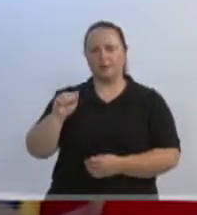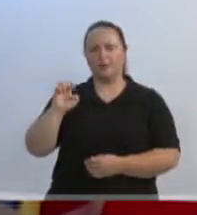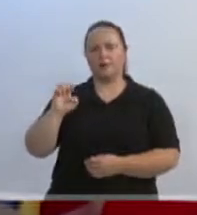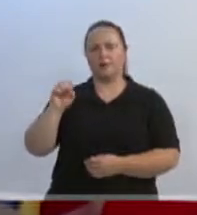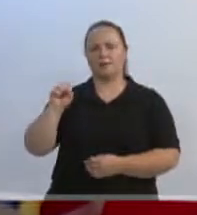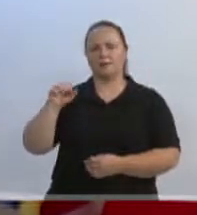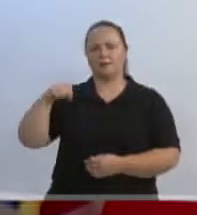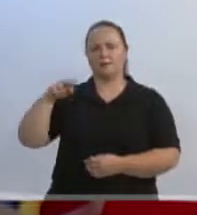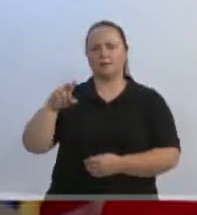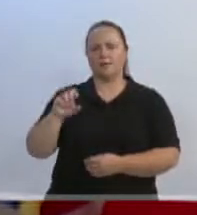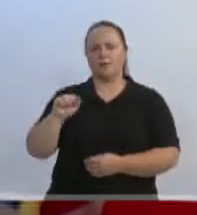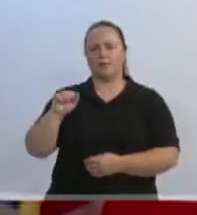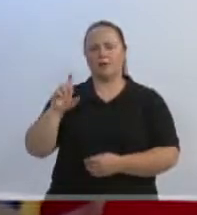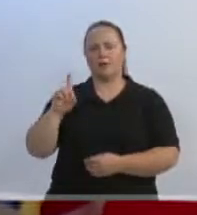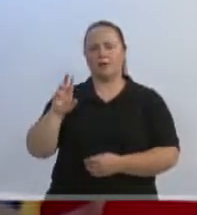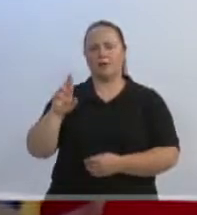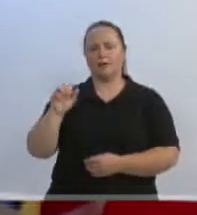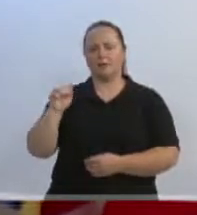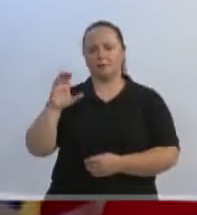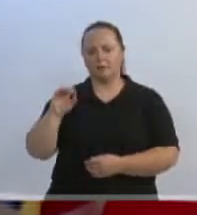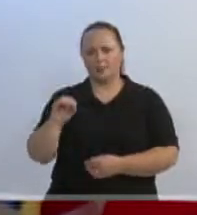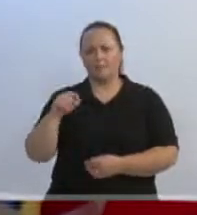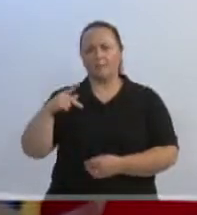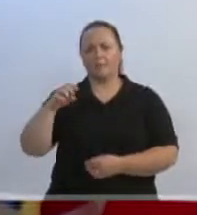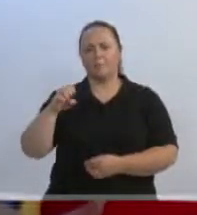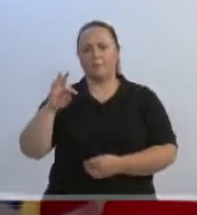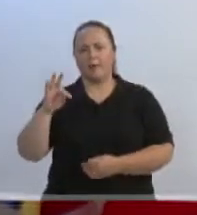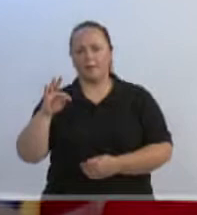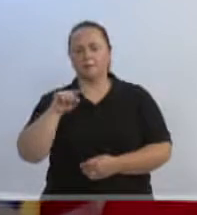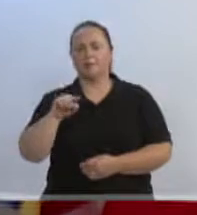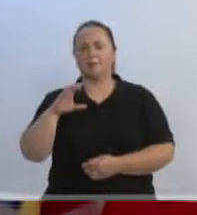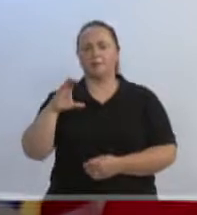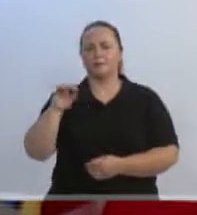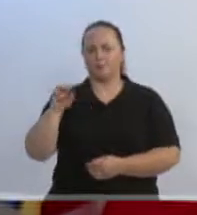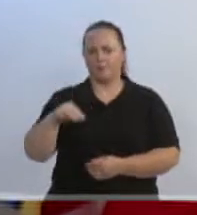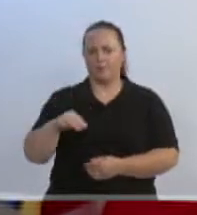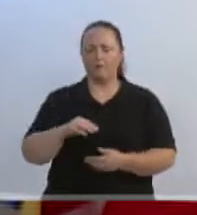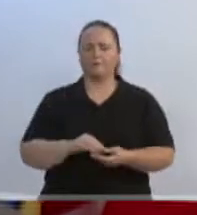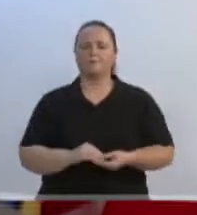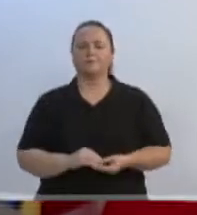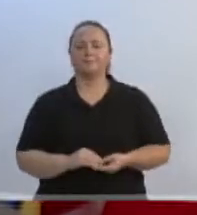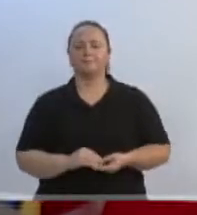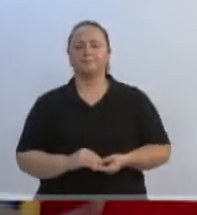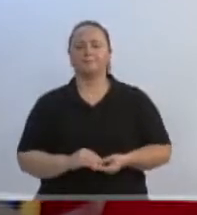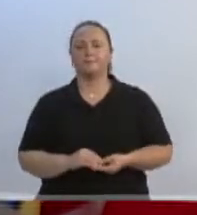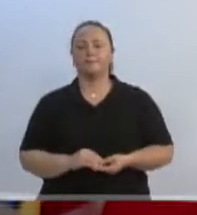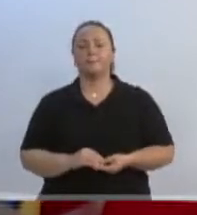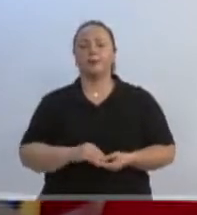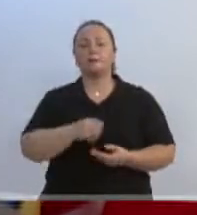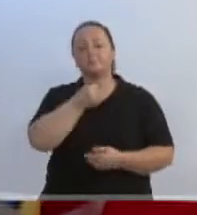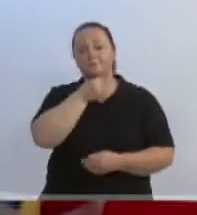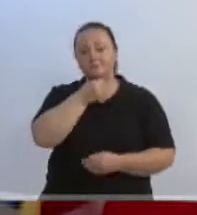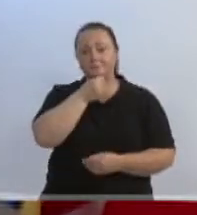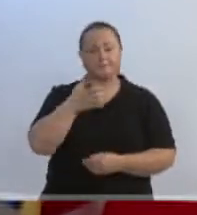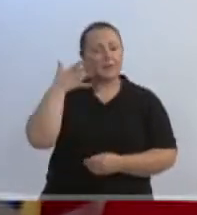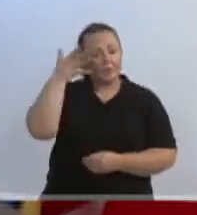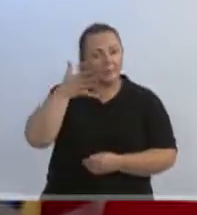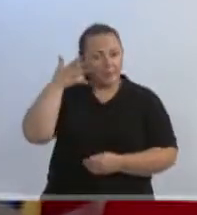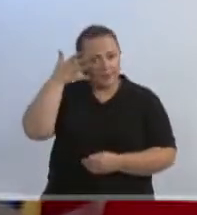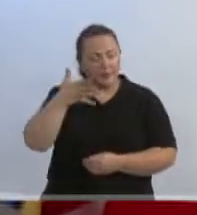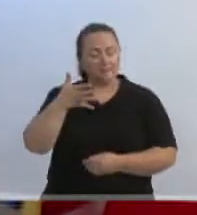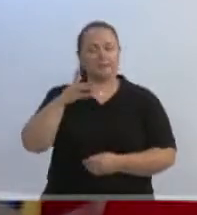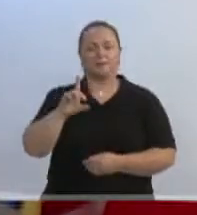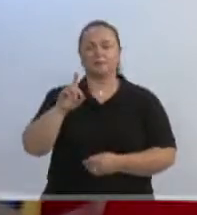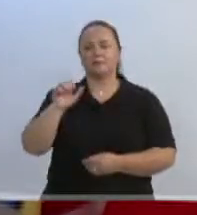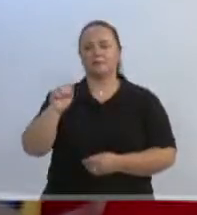gmail.com uma das palestrantes será a jornalista conhecida que nossa cidade a danúbia de souza que também é